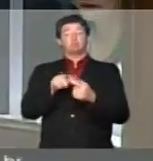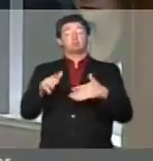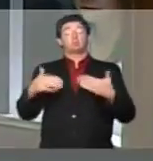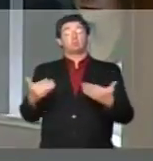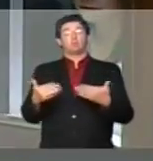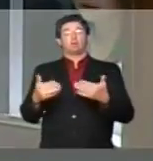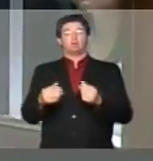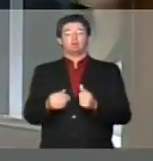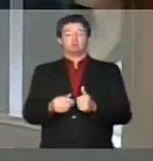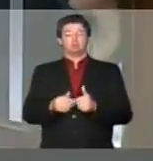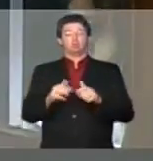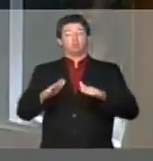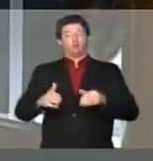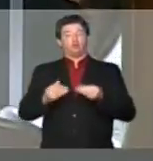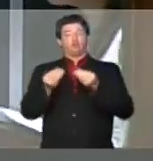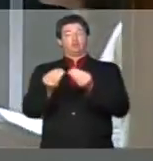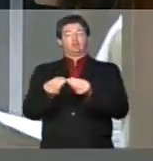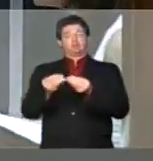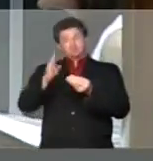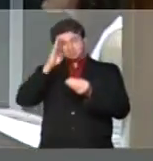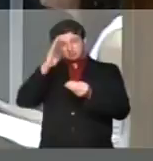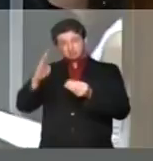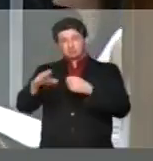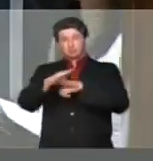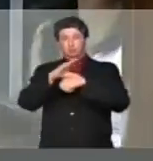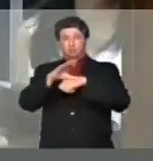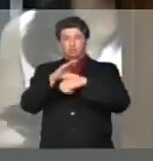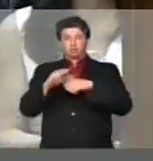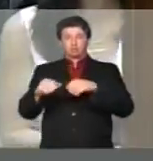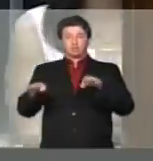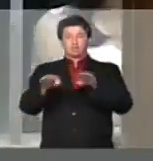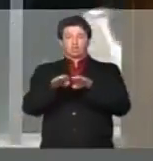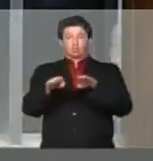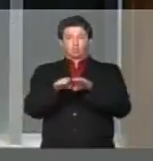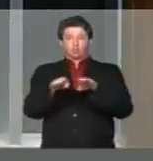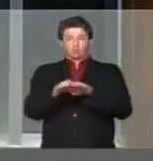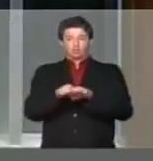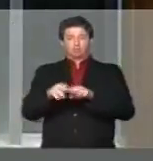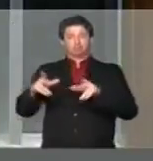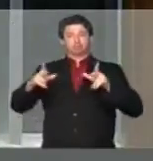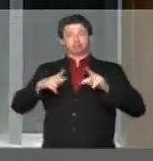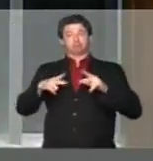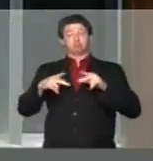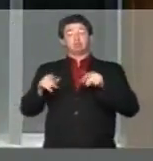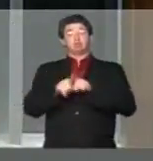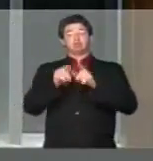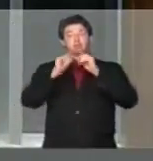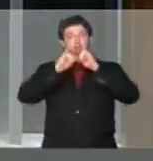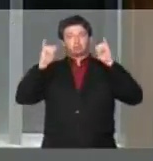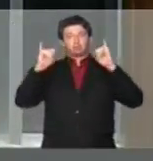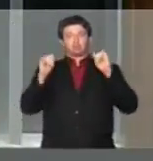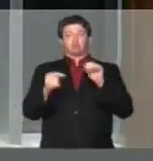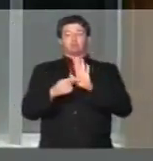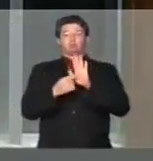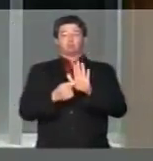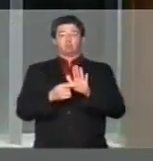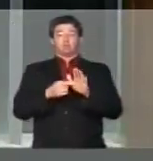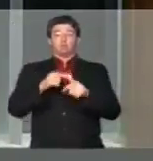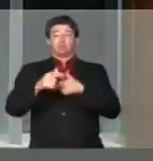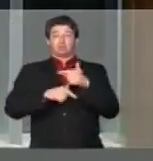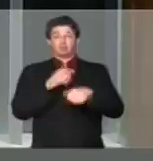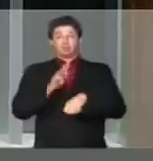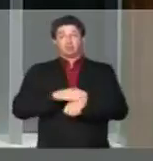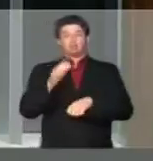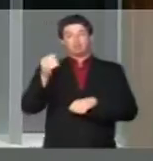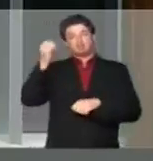é prestigiar os princípios constitucionais da igualdade, impessoalidade e publicidade, tornando o modus operandi